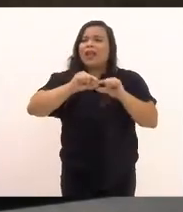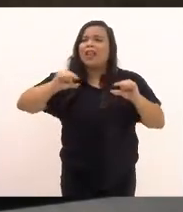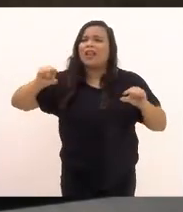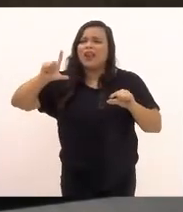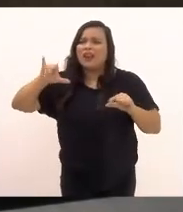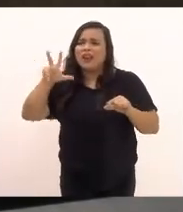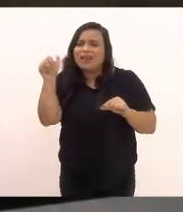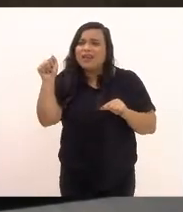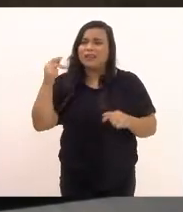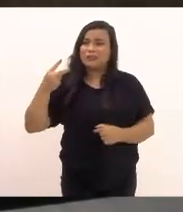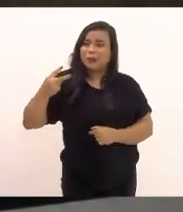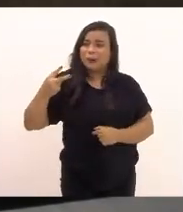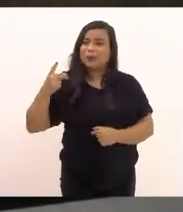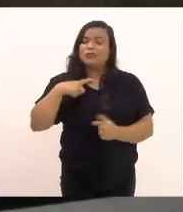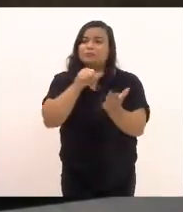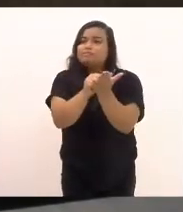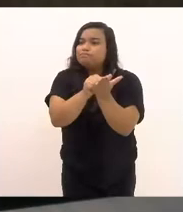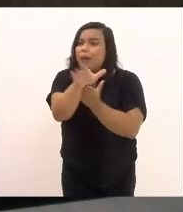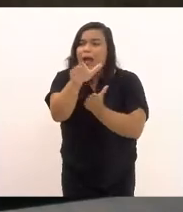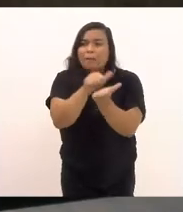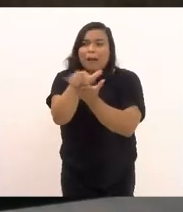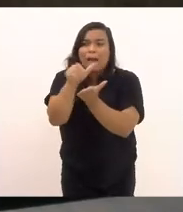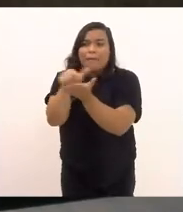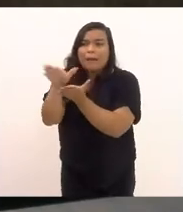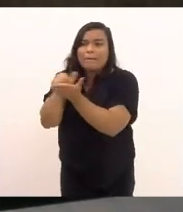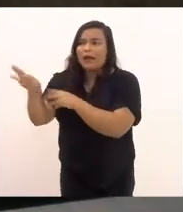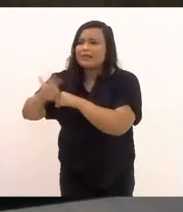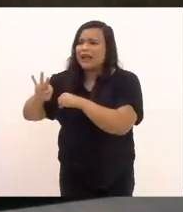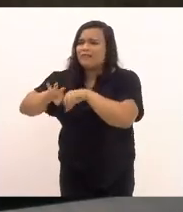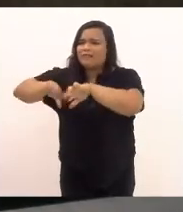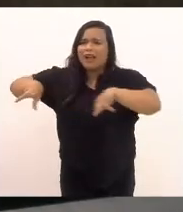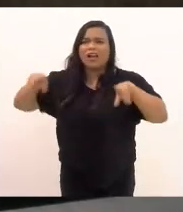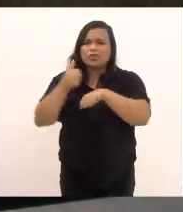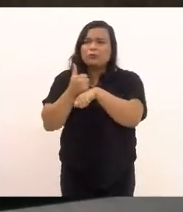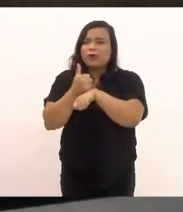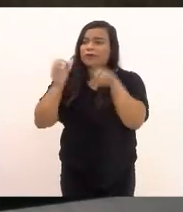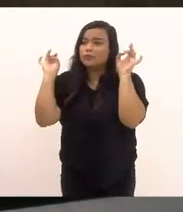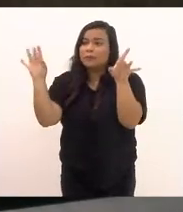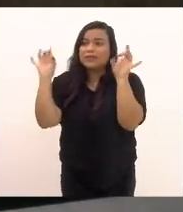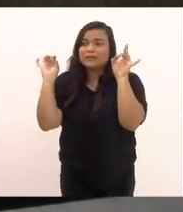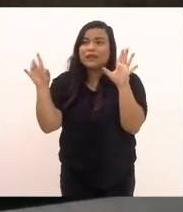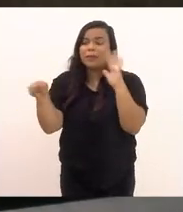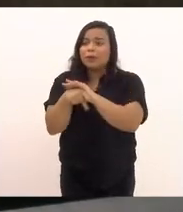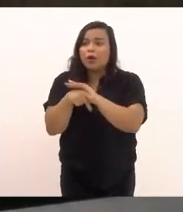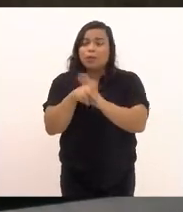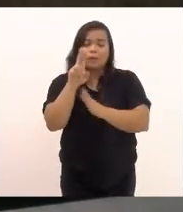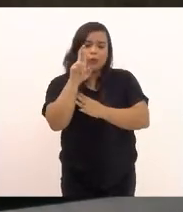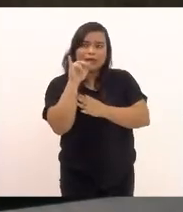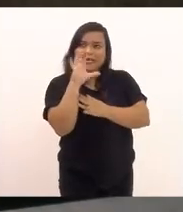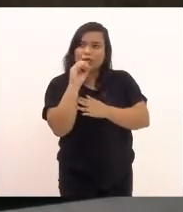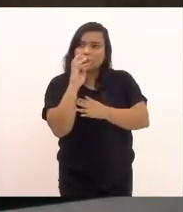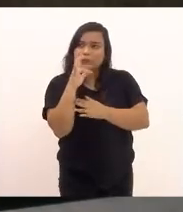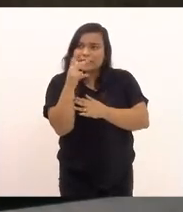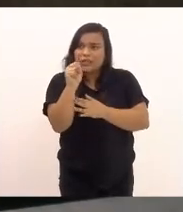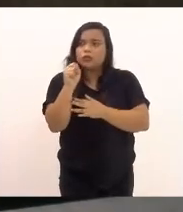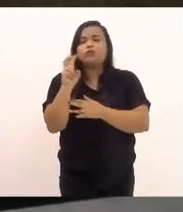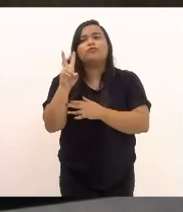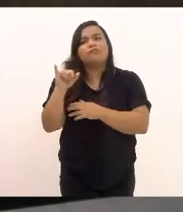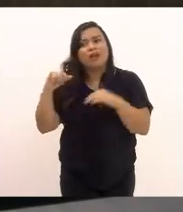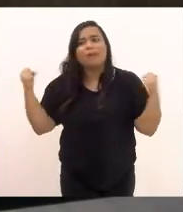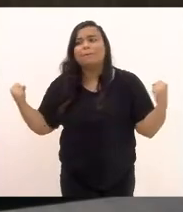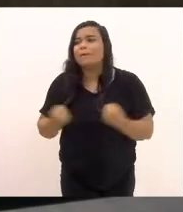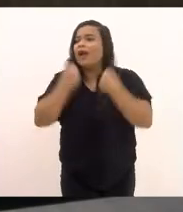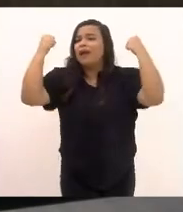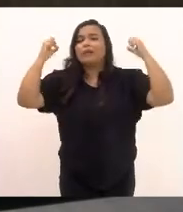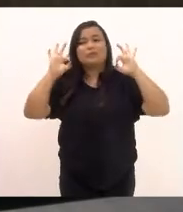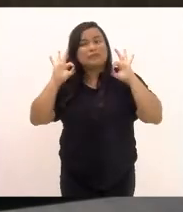tem a demissão desses técnicos especialistas da Rio Trilhos, vai impactar